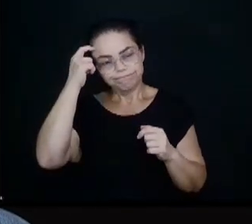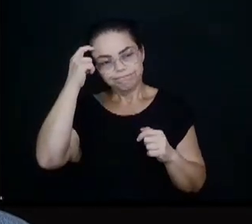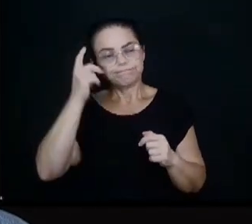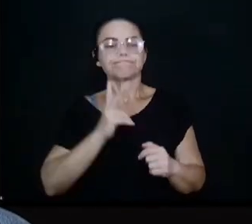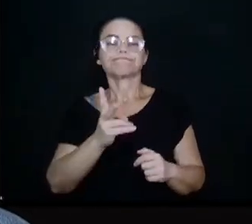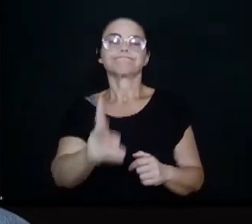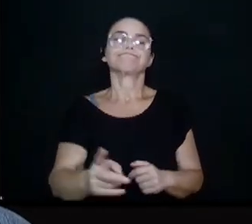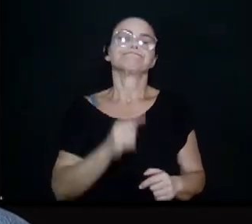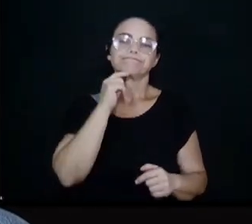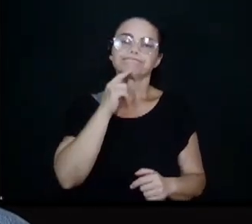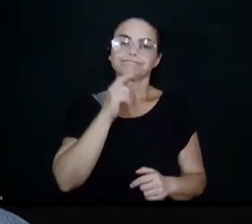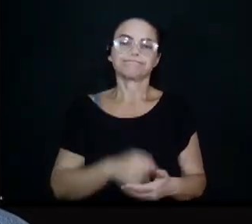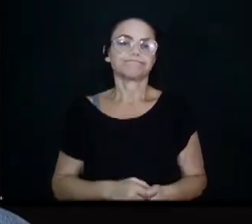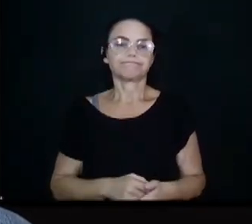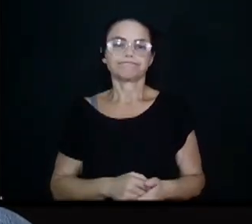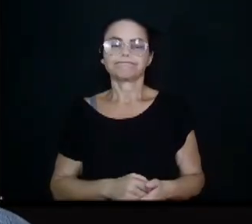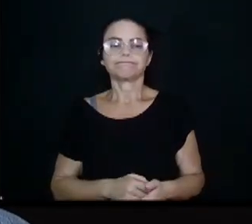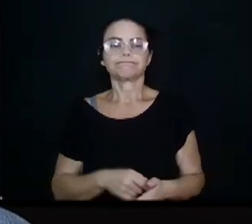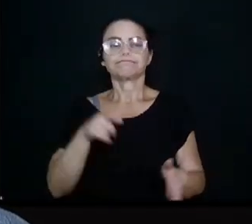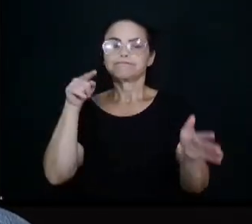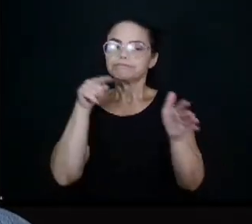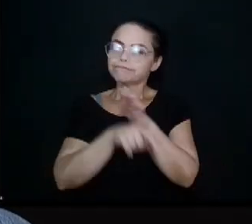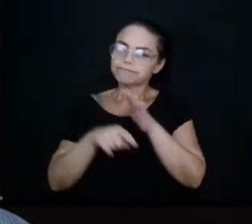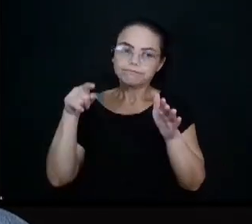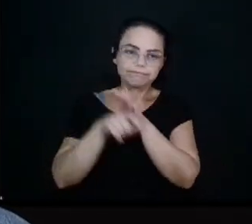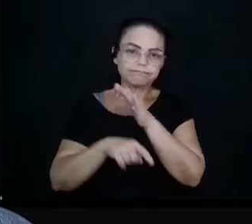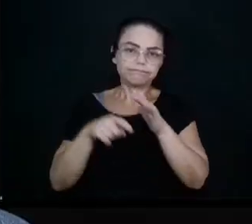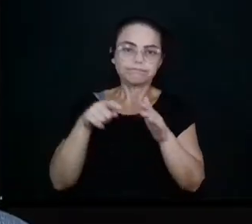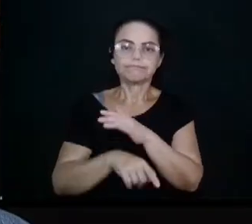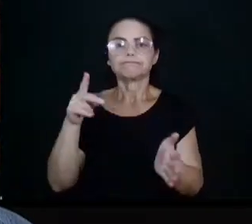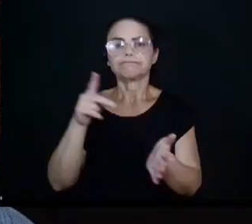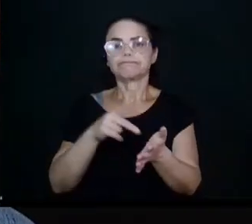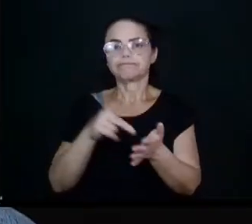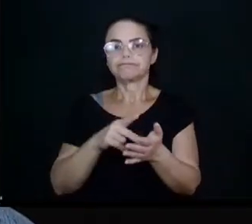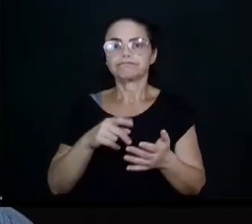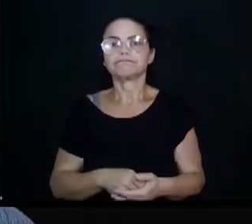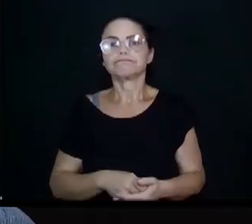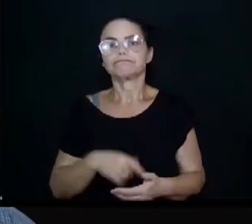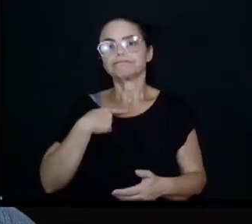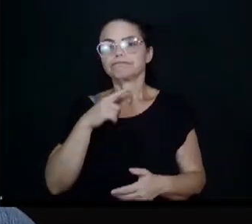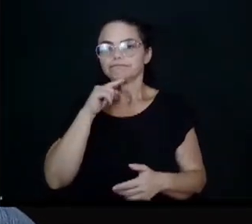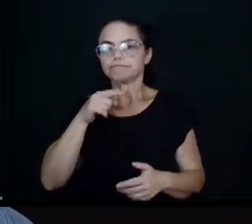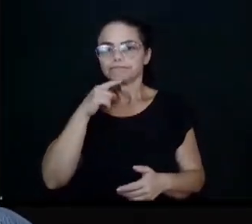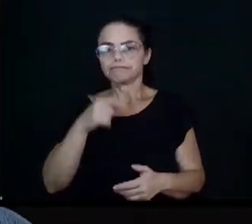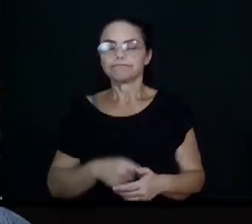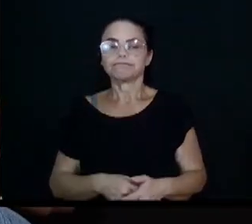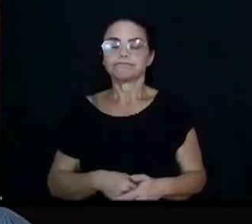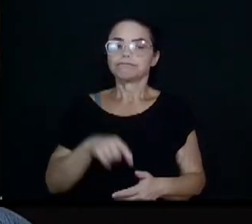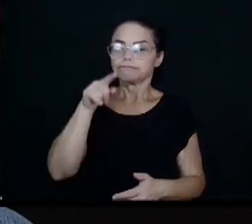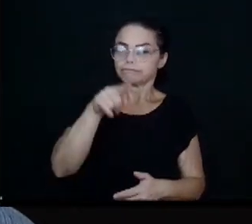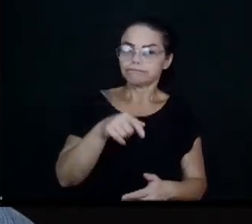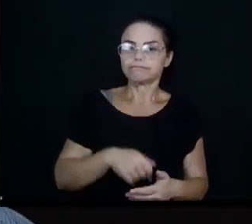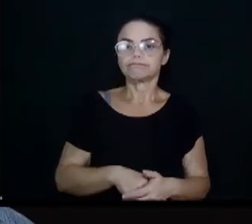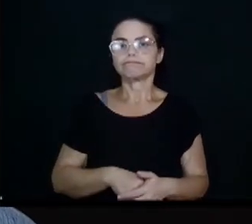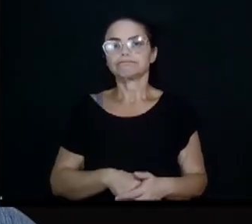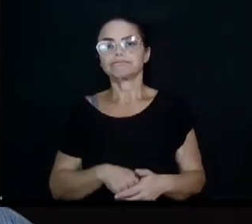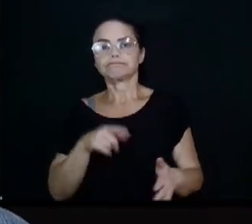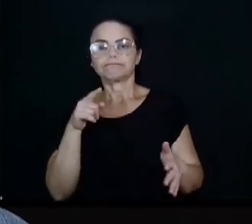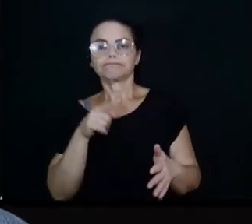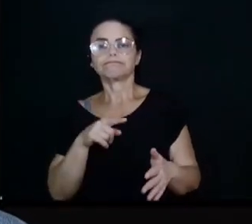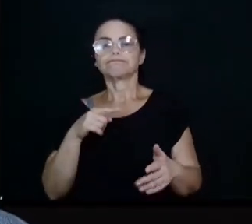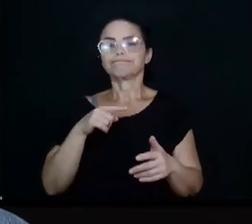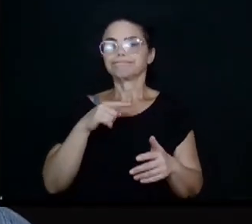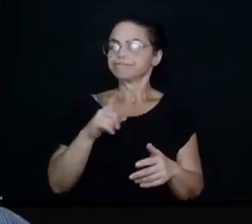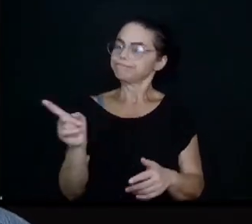hesite em tirar suas dúvidas. E certamente, Rafael, eu costumo dizer que a dúvida de um, eu sou professor também, pode a ser dúvida do de um outro. é a dúvida de